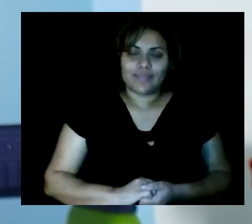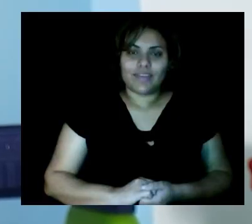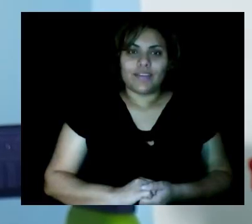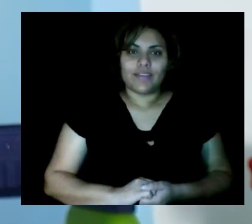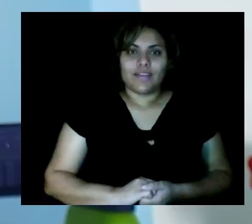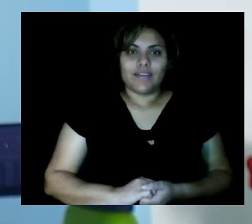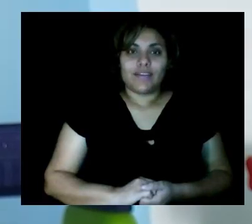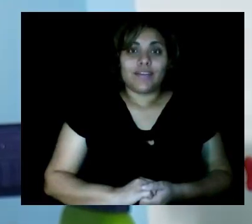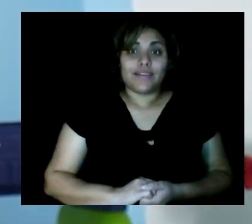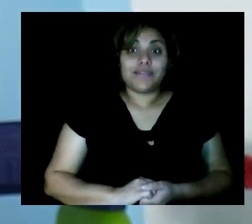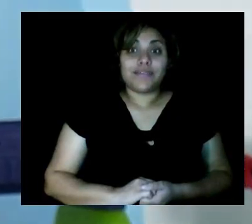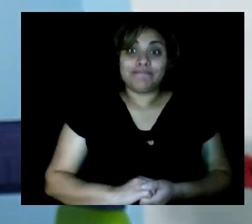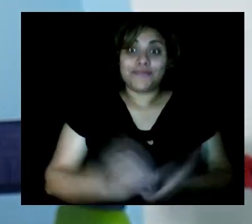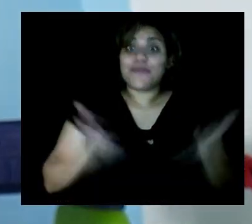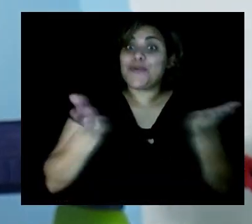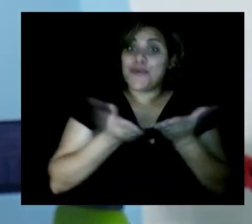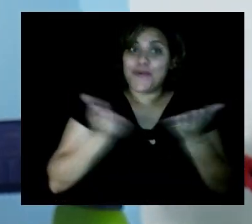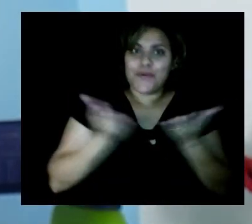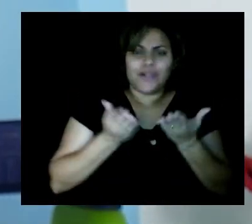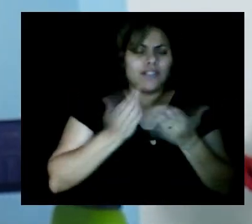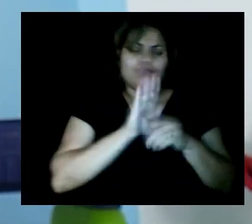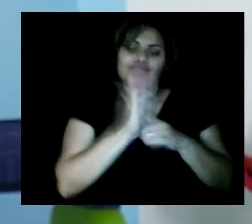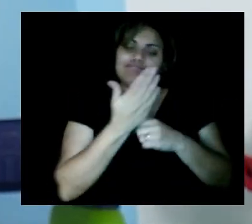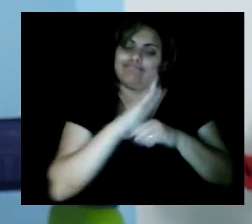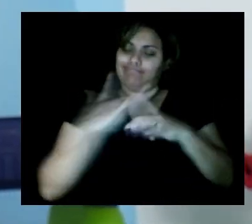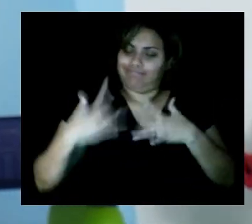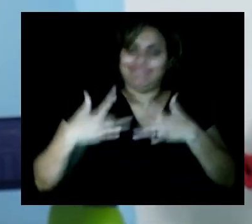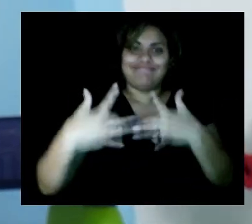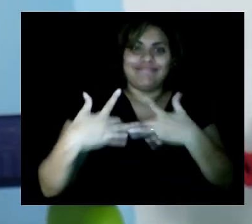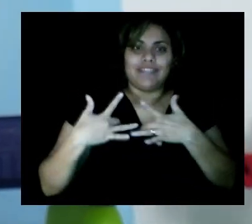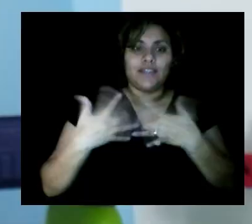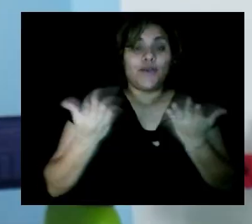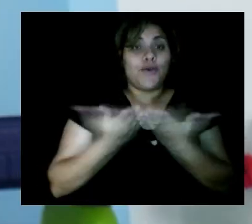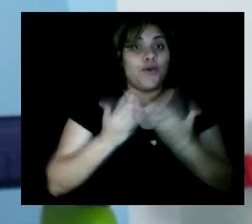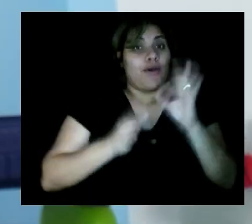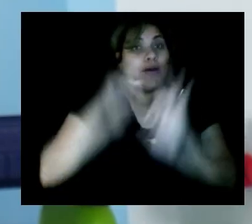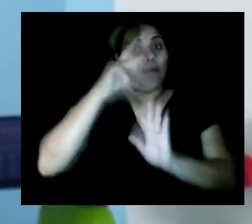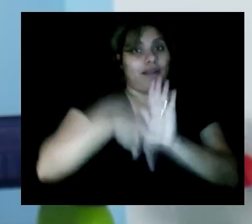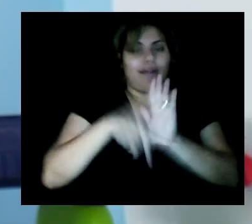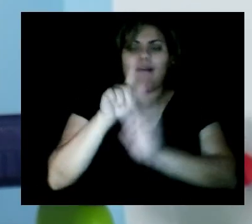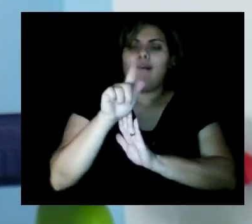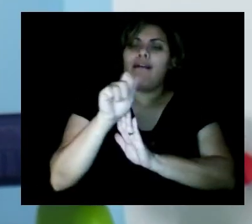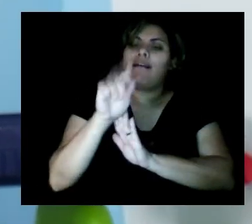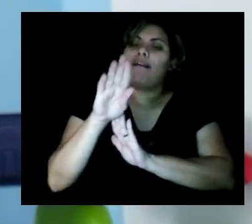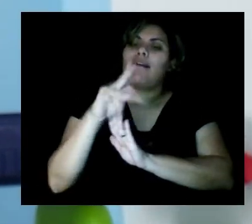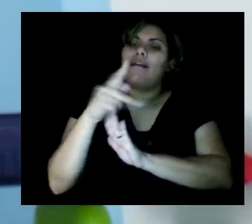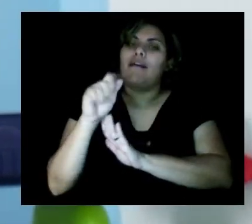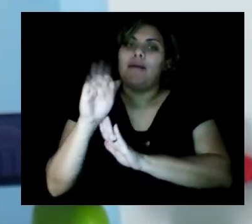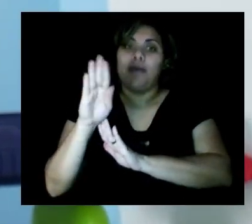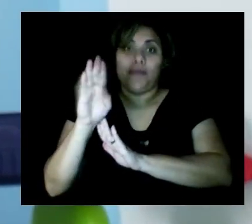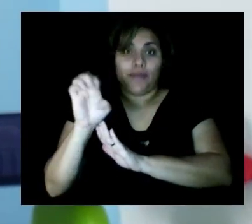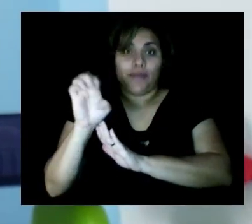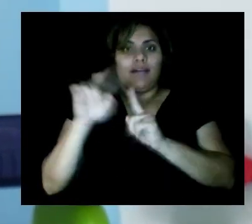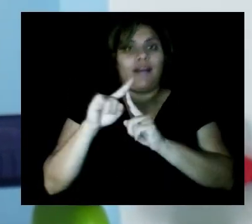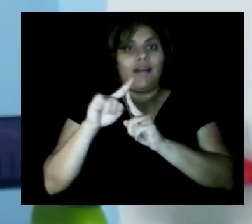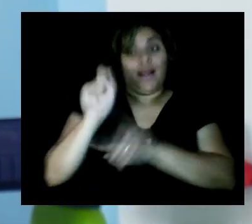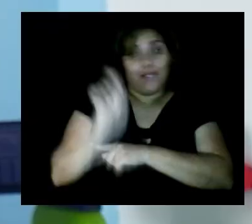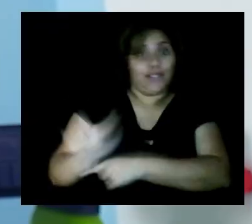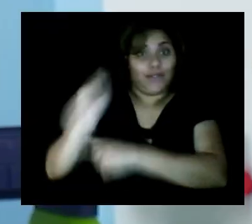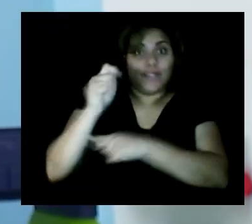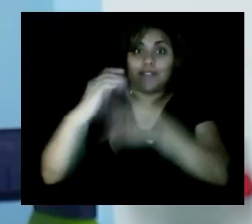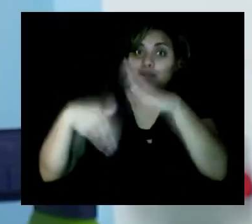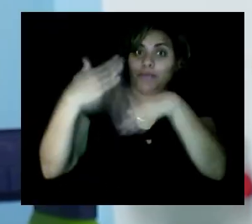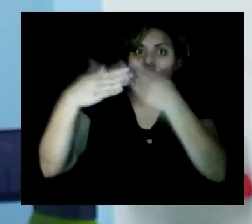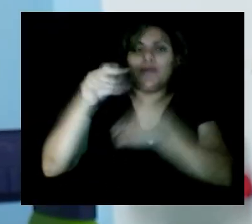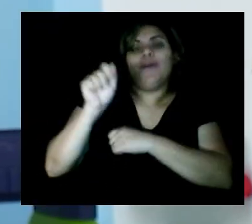Mãos Solidárias de hoje a gente vai falar sobre o projeto da ADACAMP, Associação para o Desenvolvimento dos Autistas de Campinas, que há